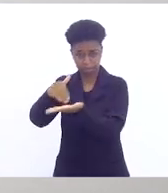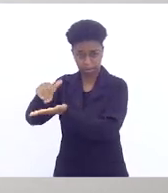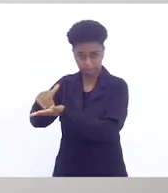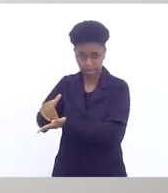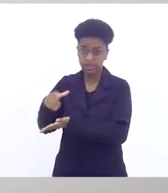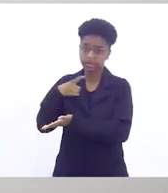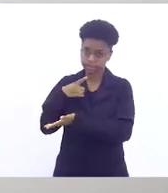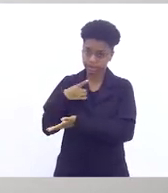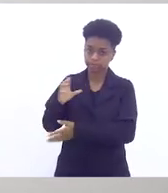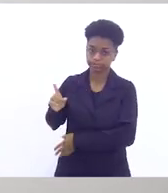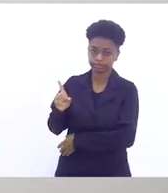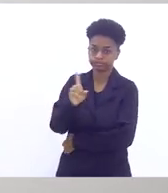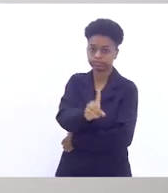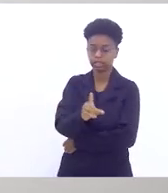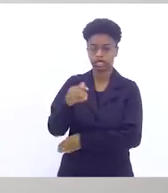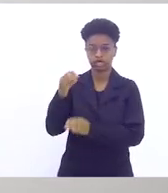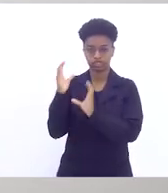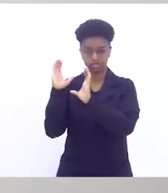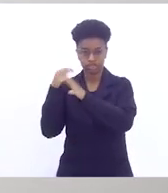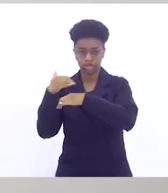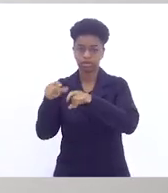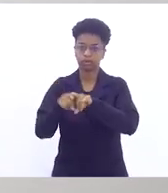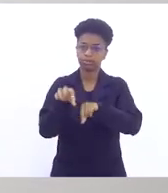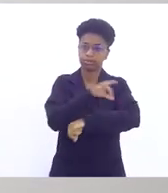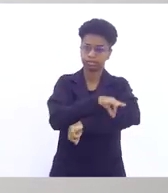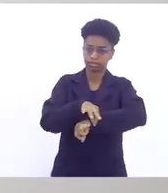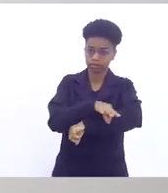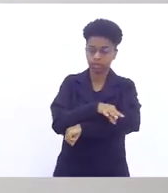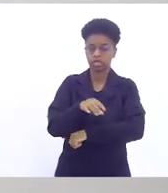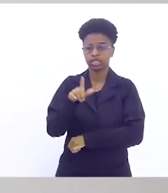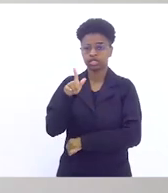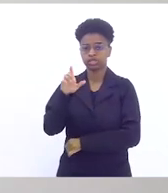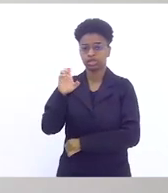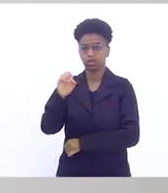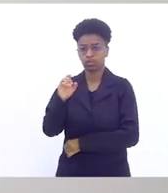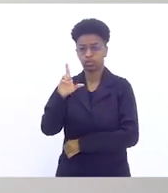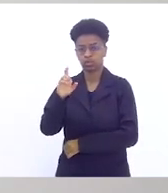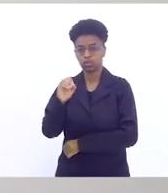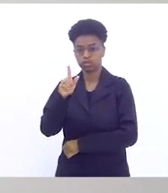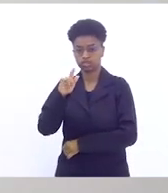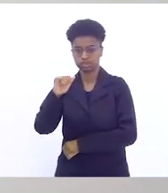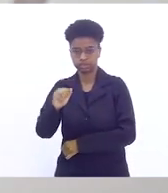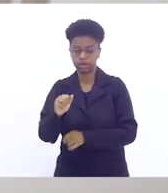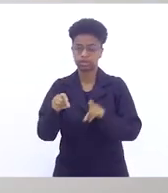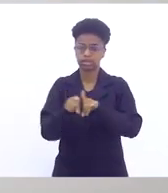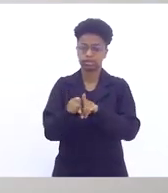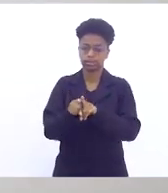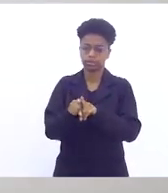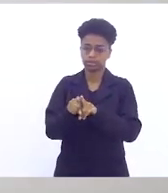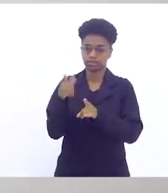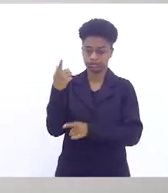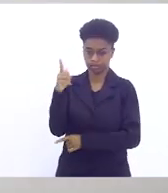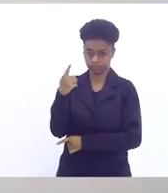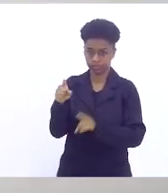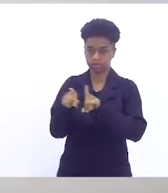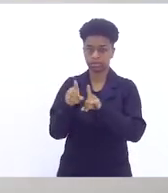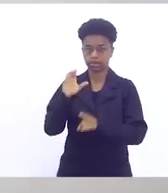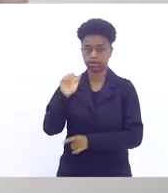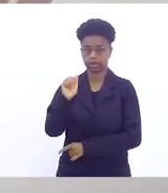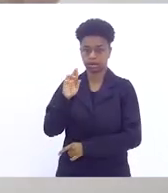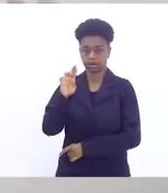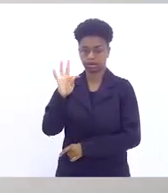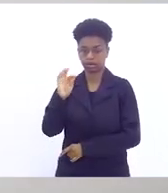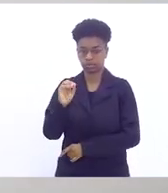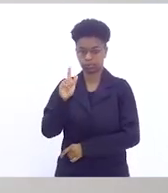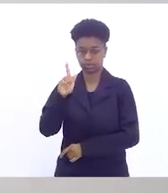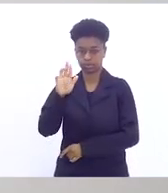arquitetura se faz presente a geologia a geografia e a cartografia mesmo as novas tecnologias e a